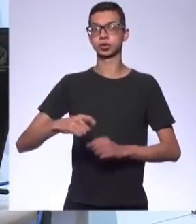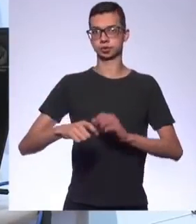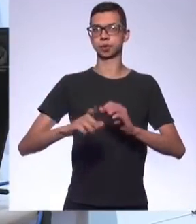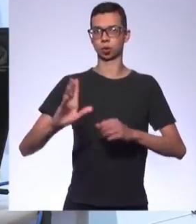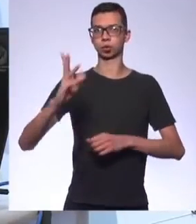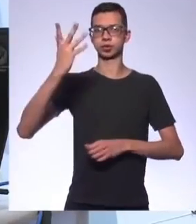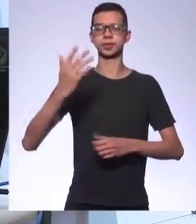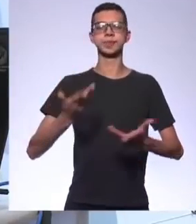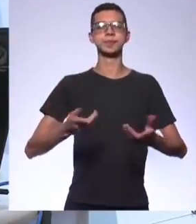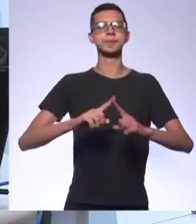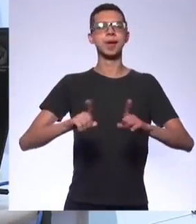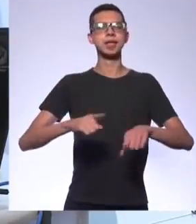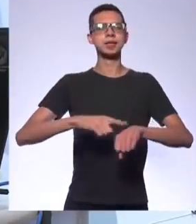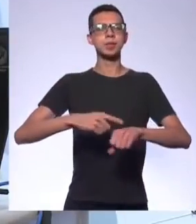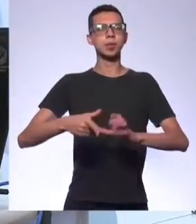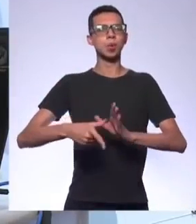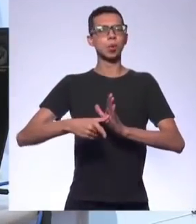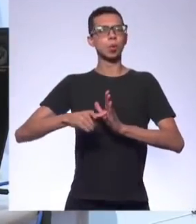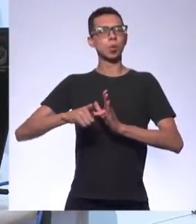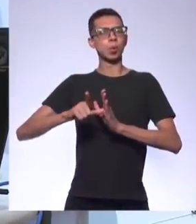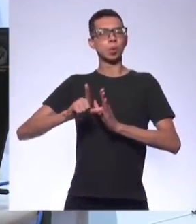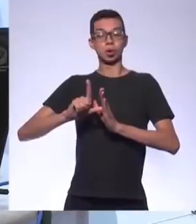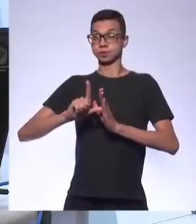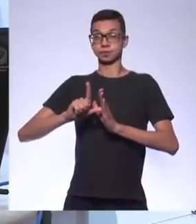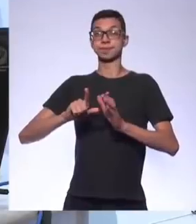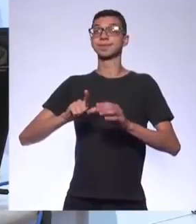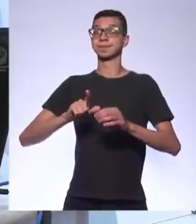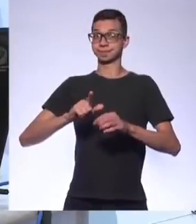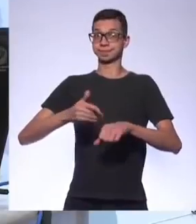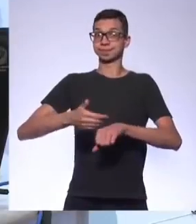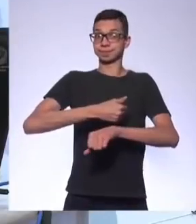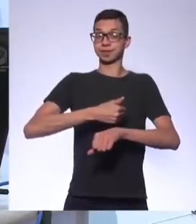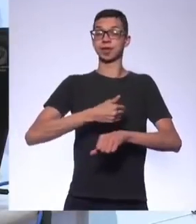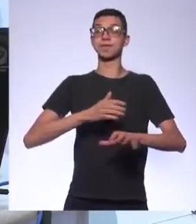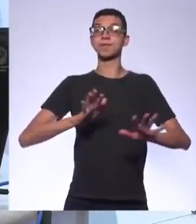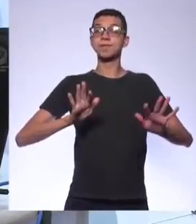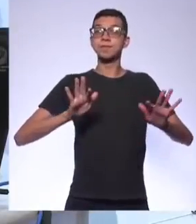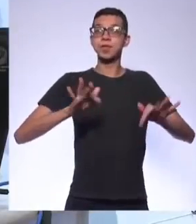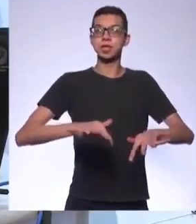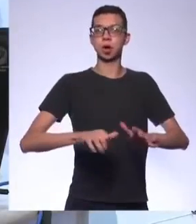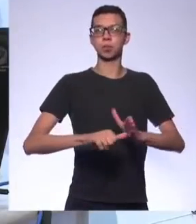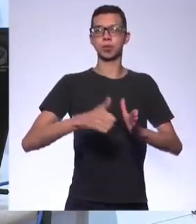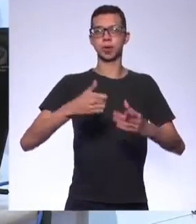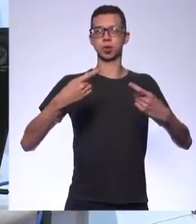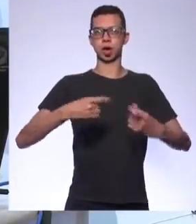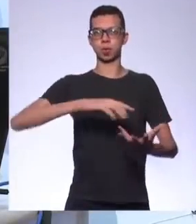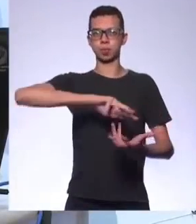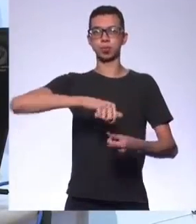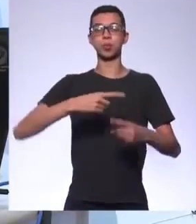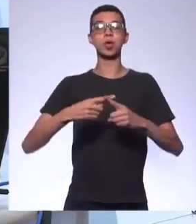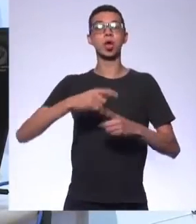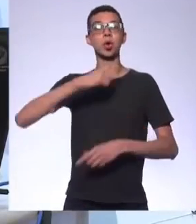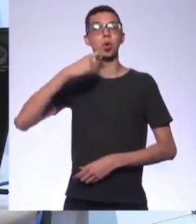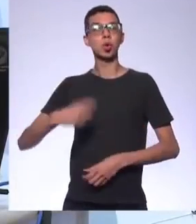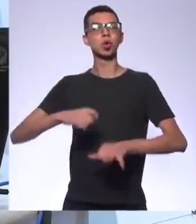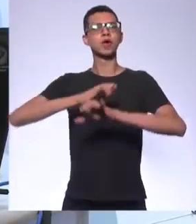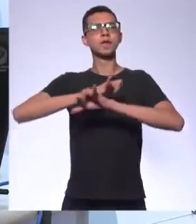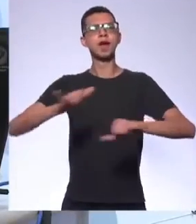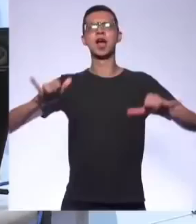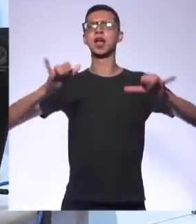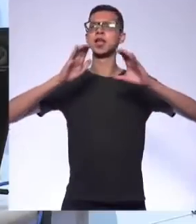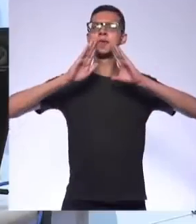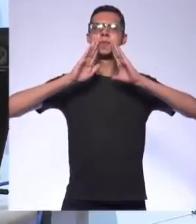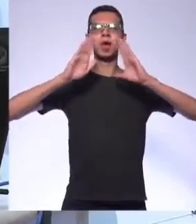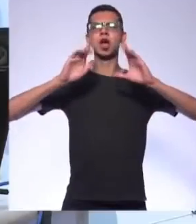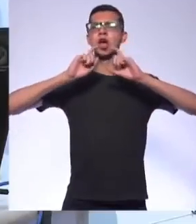ou acelerou, contribuiu para o fim do conflito, Primeira Guerra Mundial, pois uma das reivindicações do povo russo era a retirada da